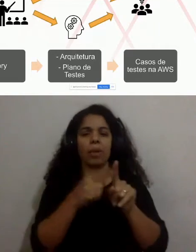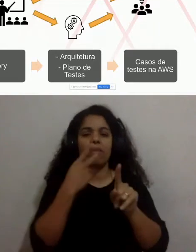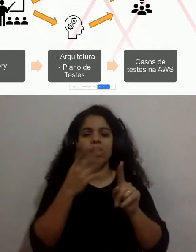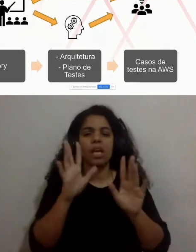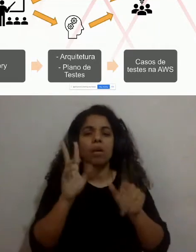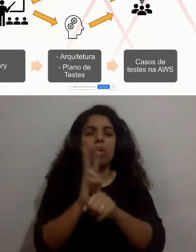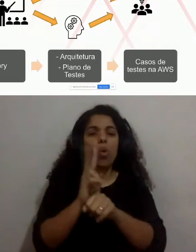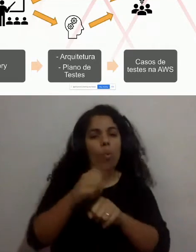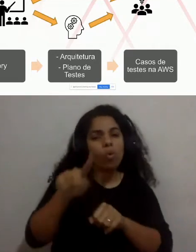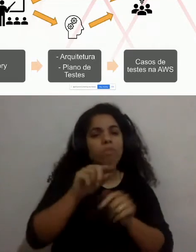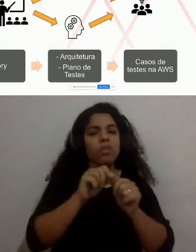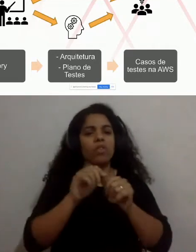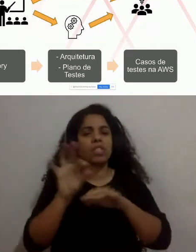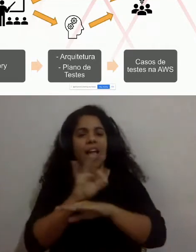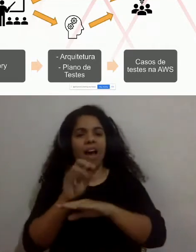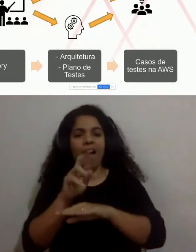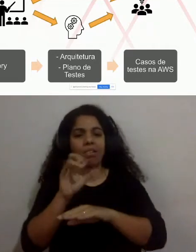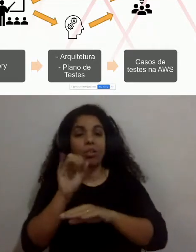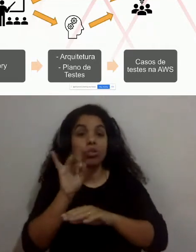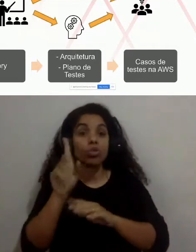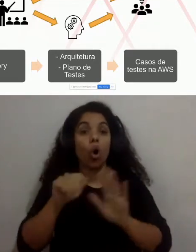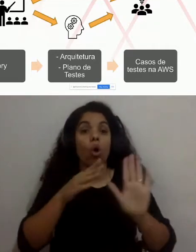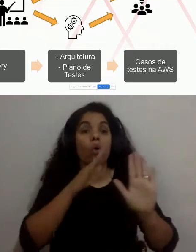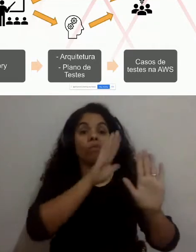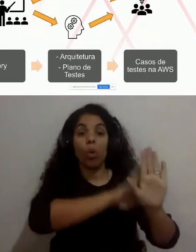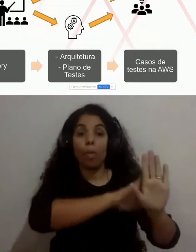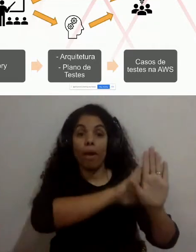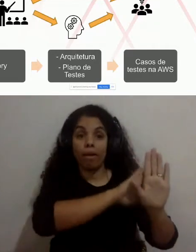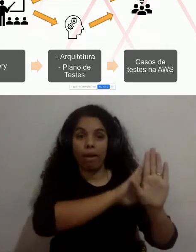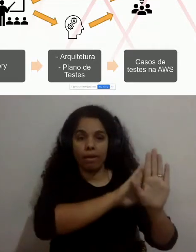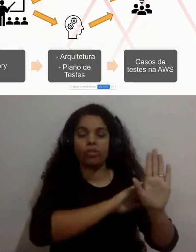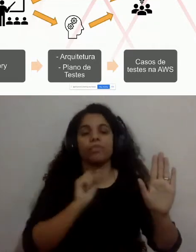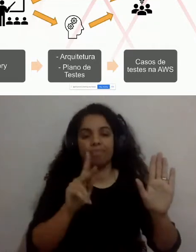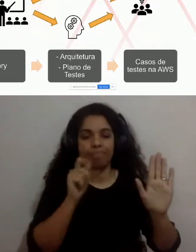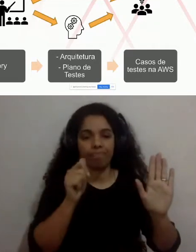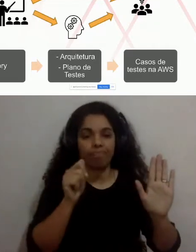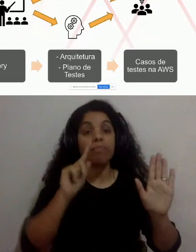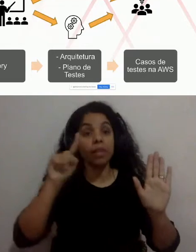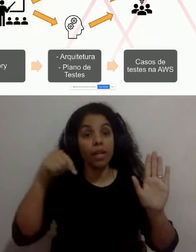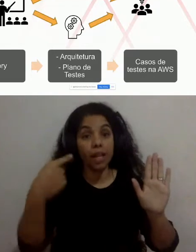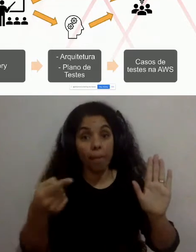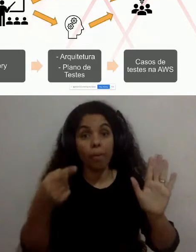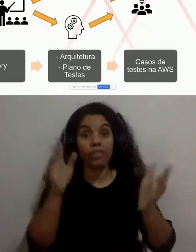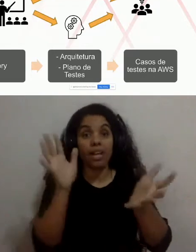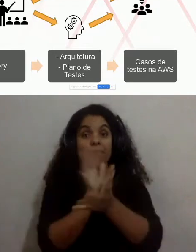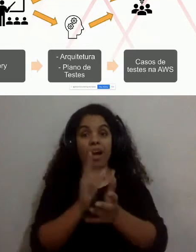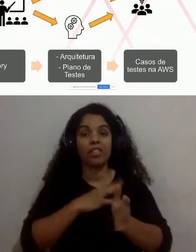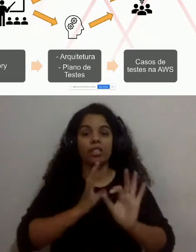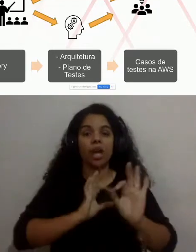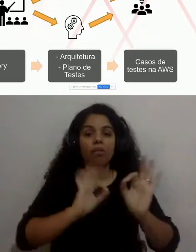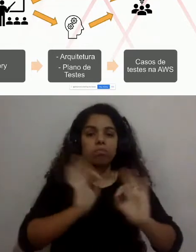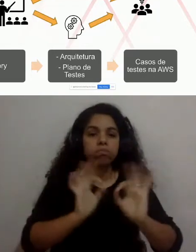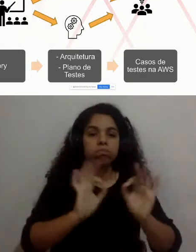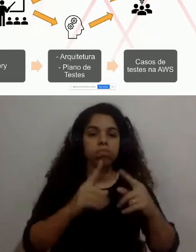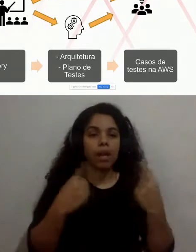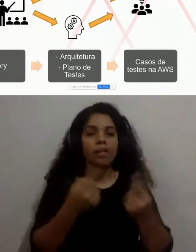enquanto vocês vão fazer arquitetura e fazer só o back-end. Ok. Depois dessa parte da plane, que na plane a gente